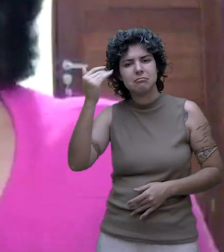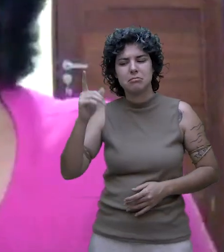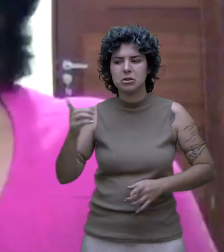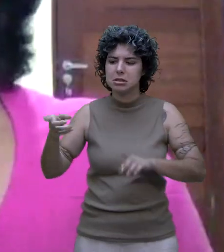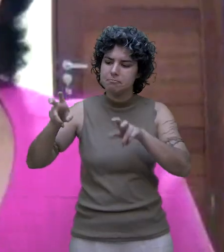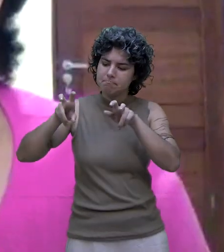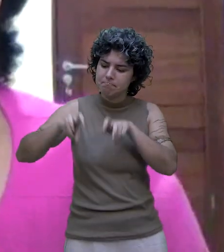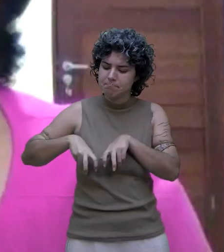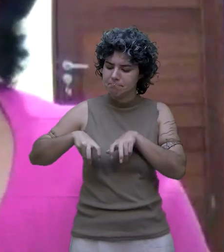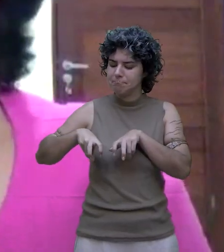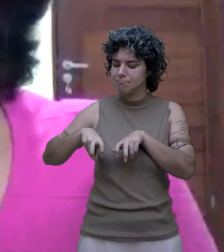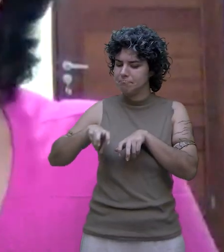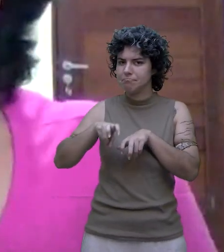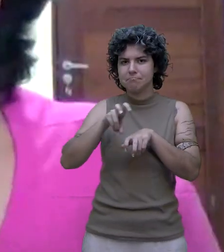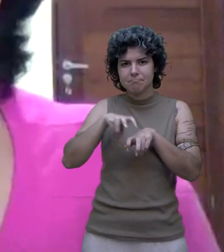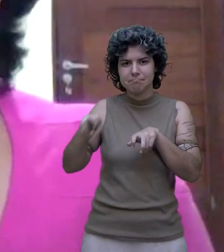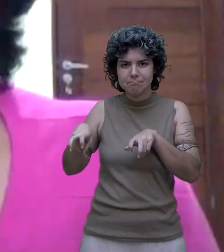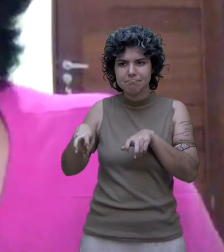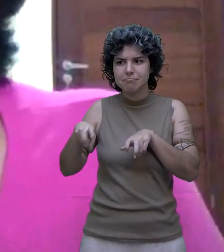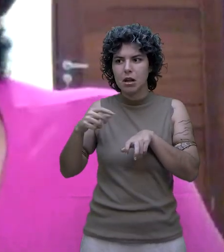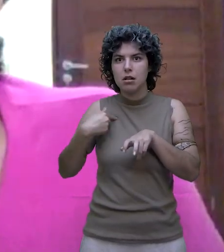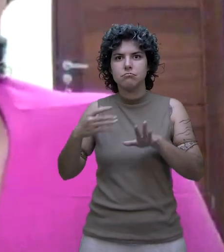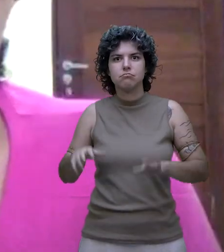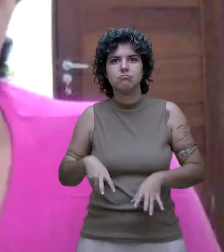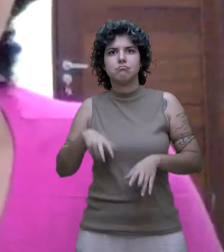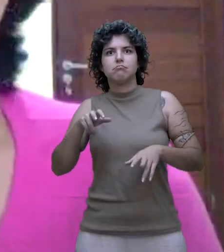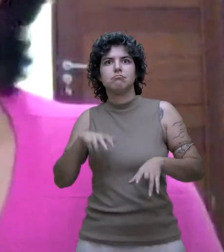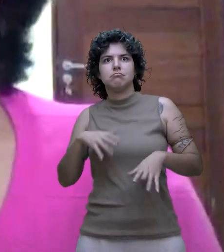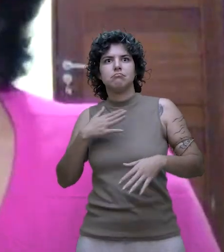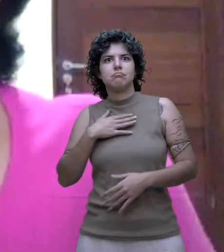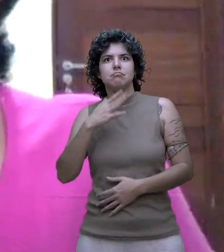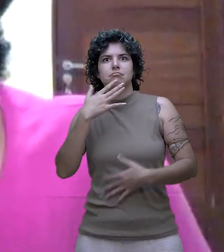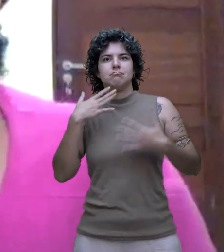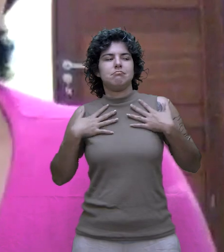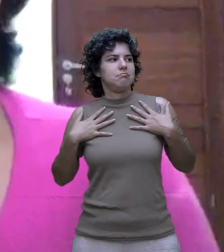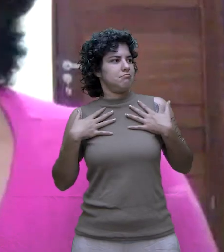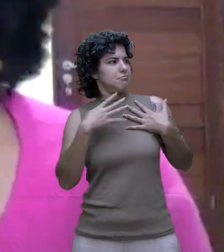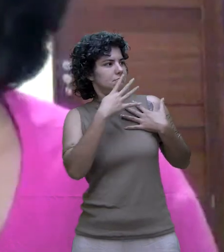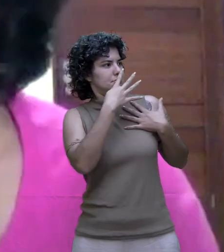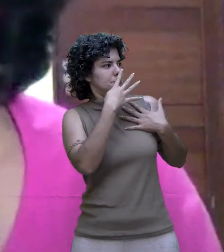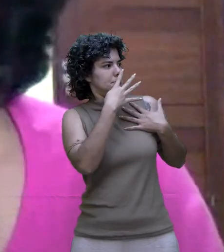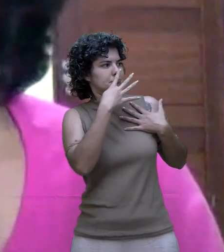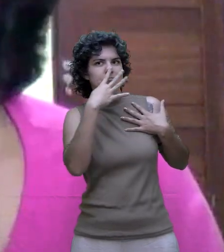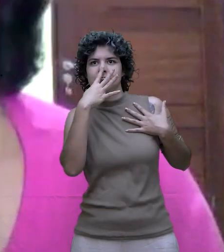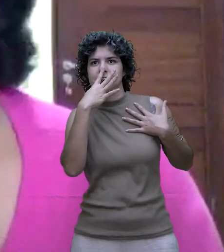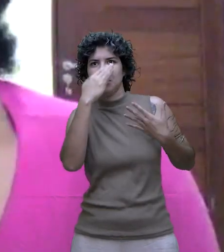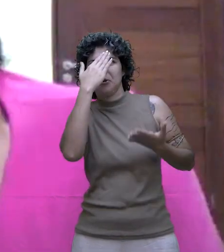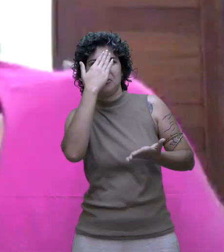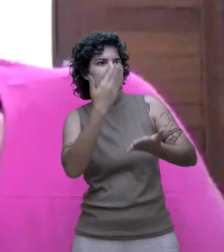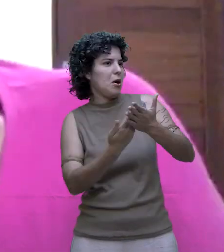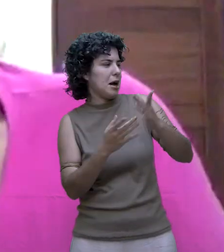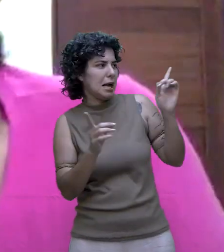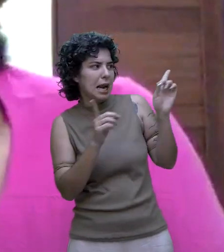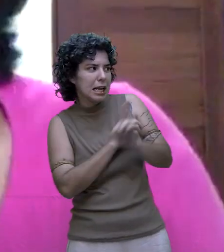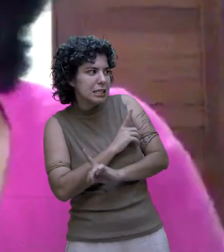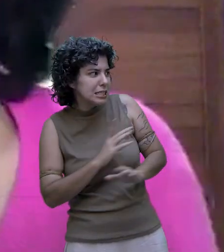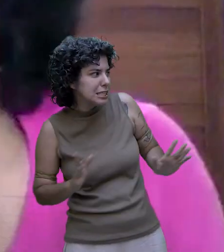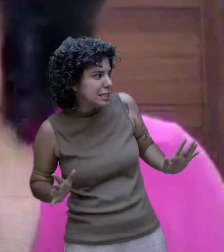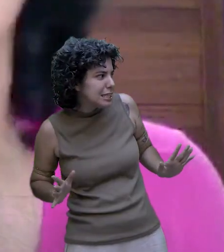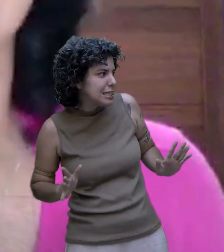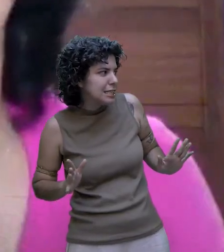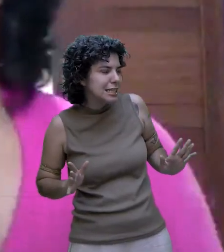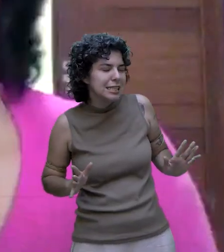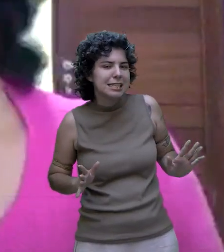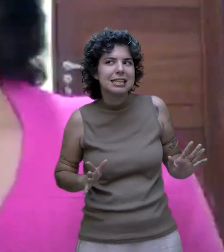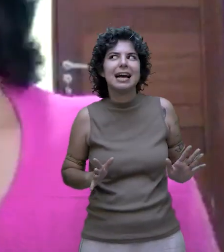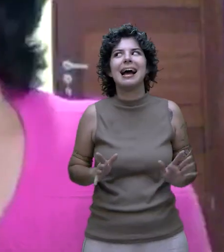que teve uma parte do filme que ela deu um pulo da cadeira, ela olhou para mim e disse assim, eu não acredito. Aí eu disse, pois